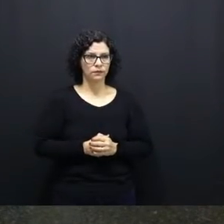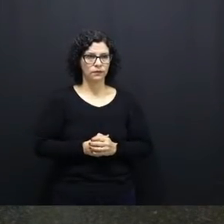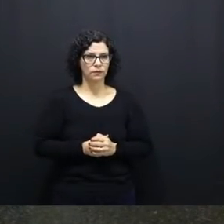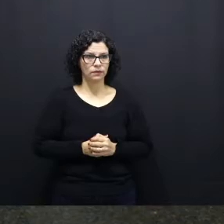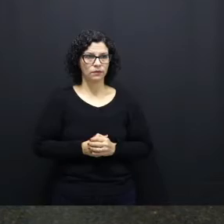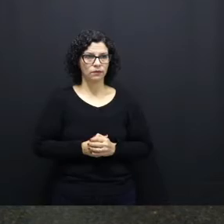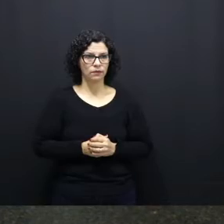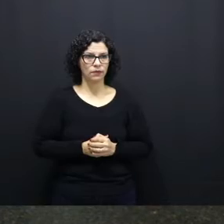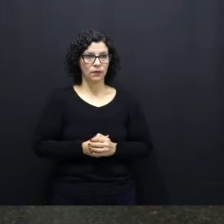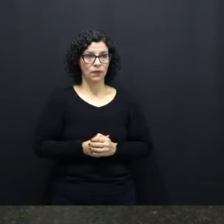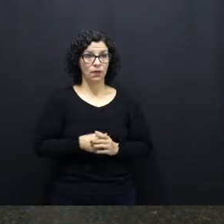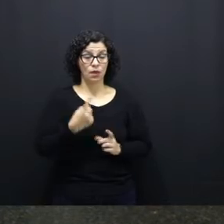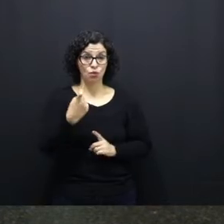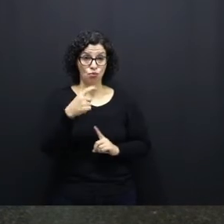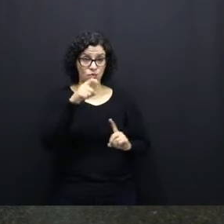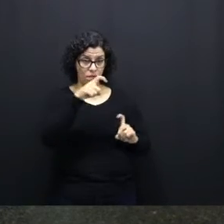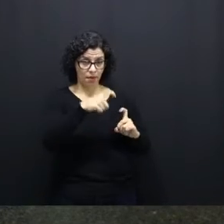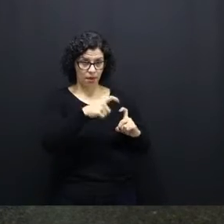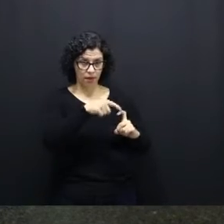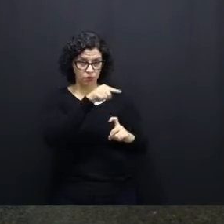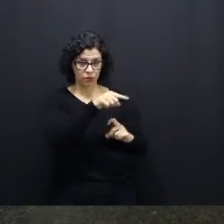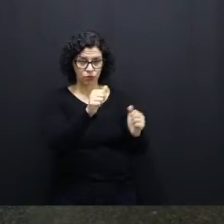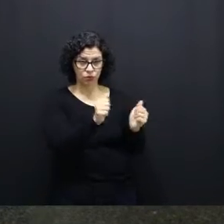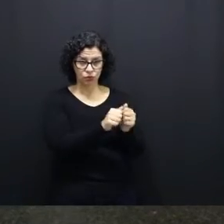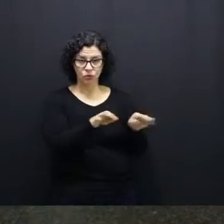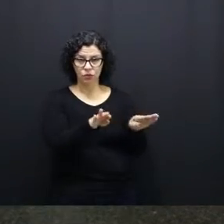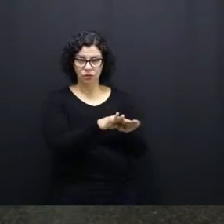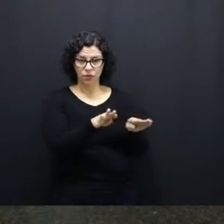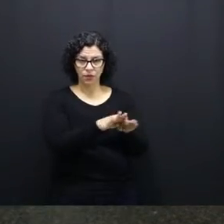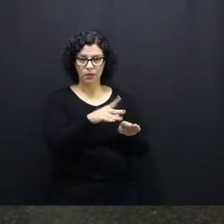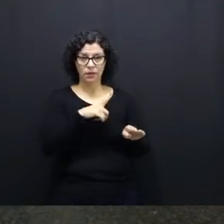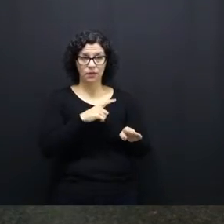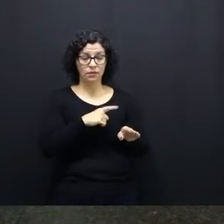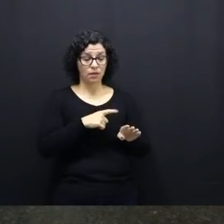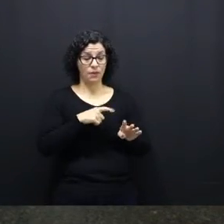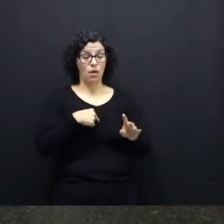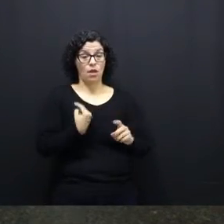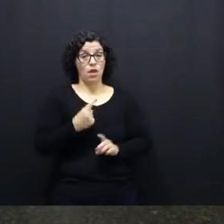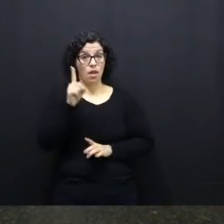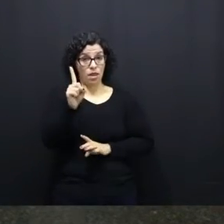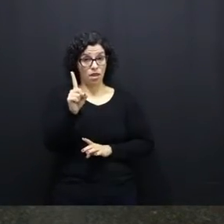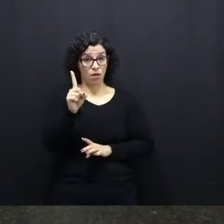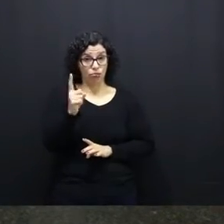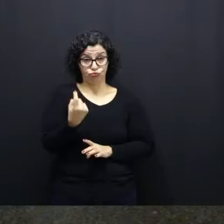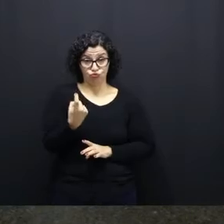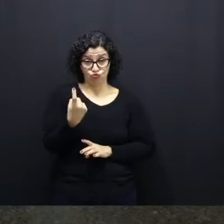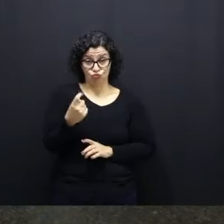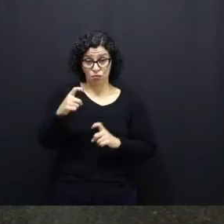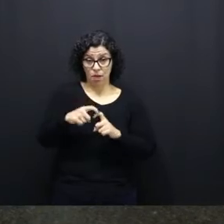e como preceptor junto dele nós podemos ter mais Quatro médicos